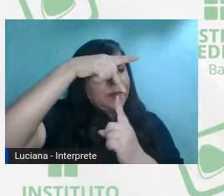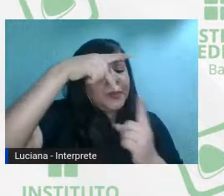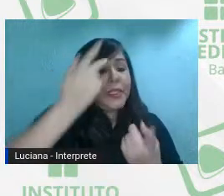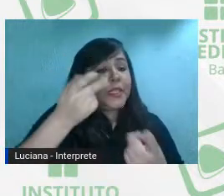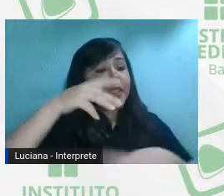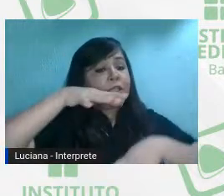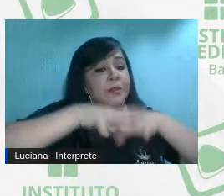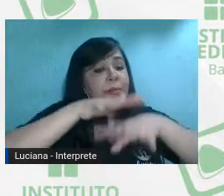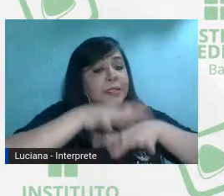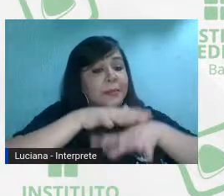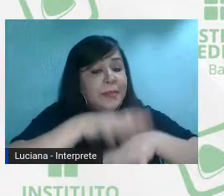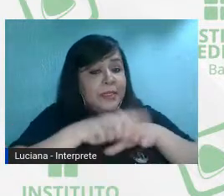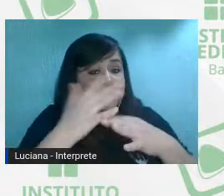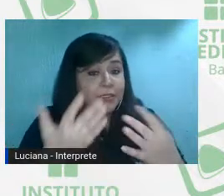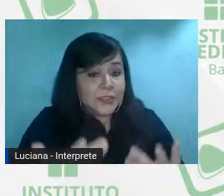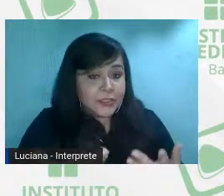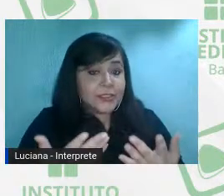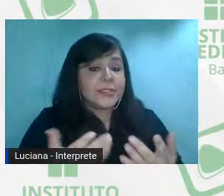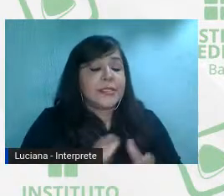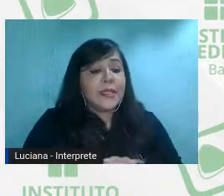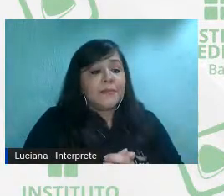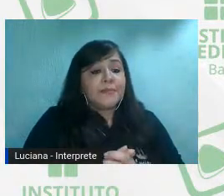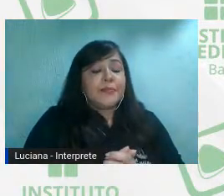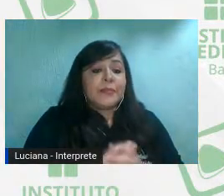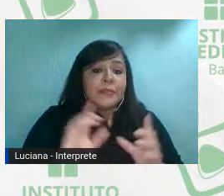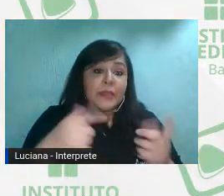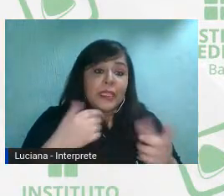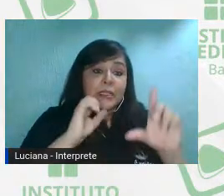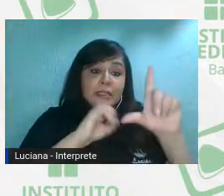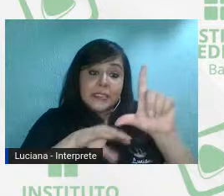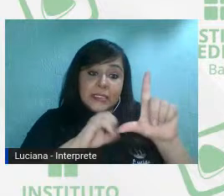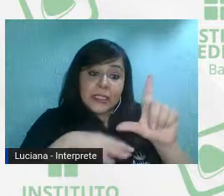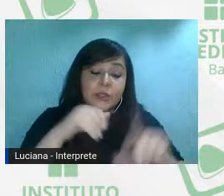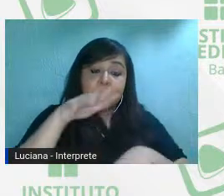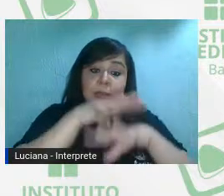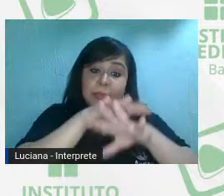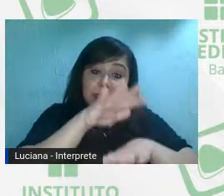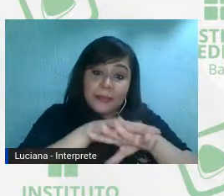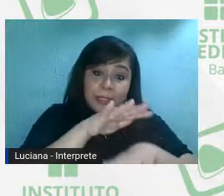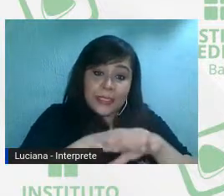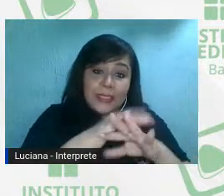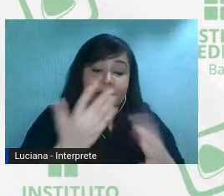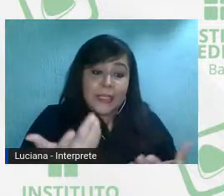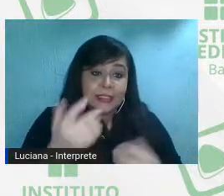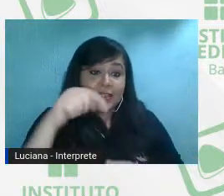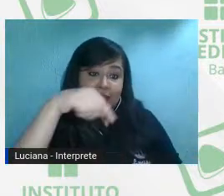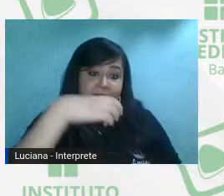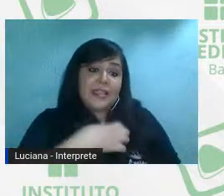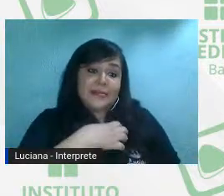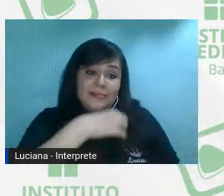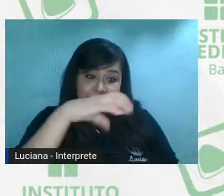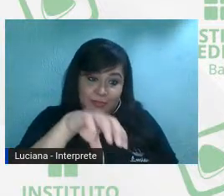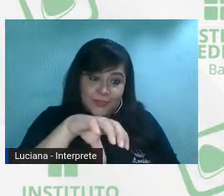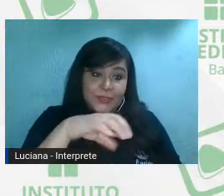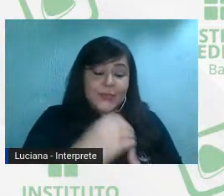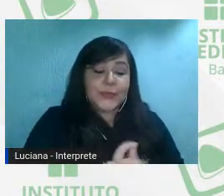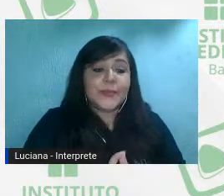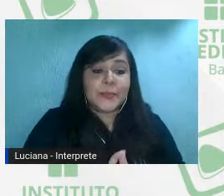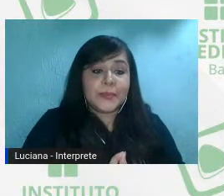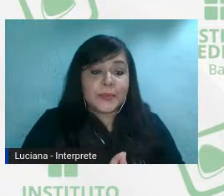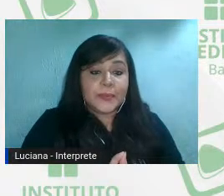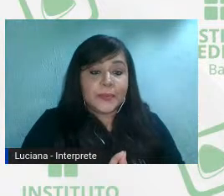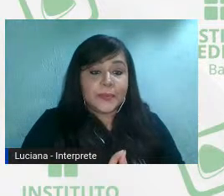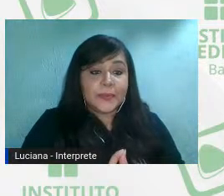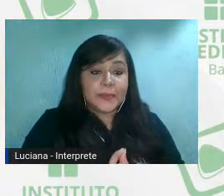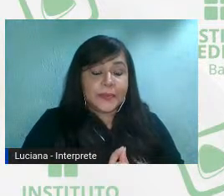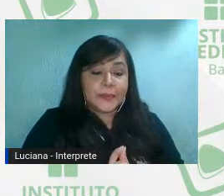Matemática, da nossa licenciatura em Matemática aqui do Campus Salvador.